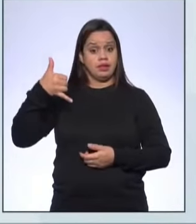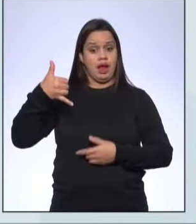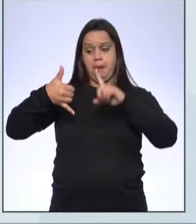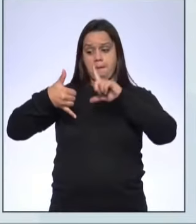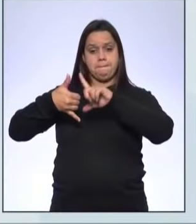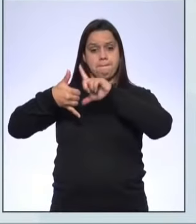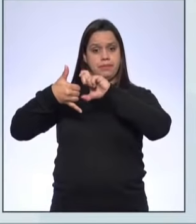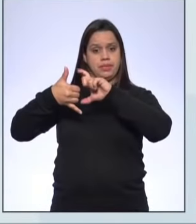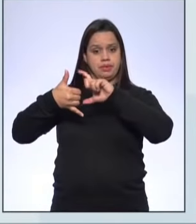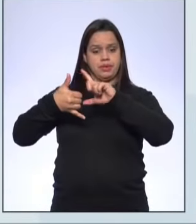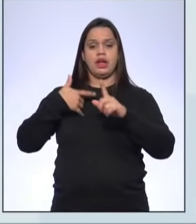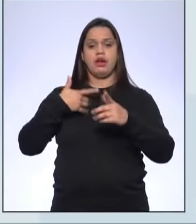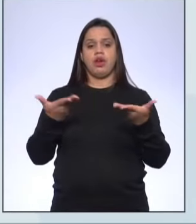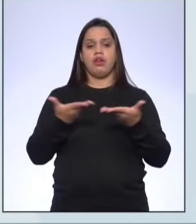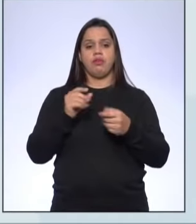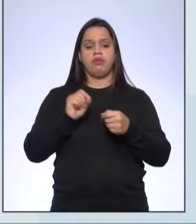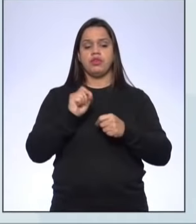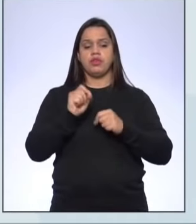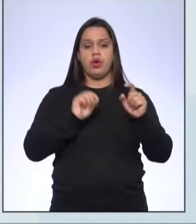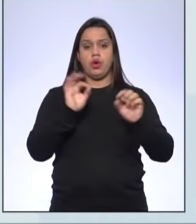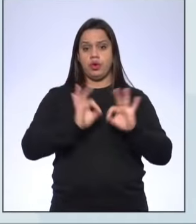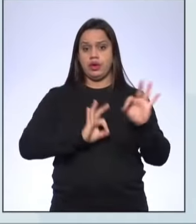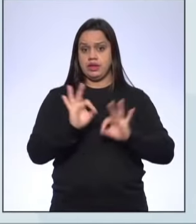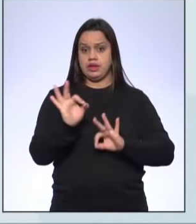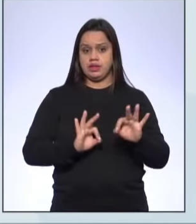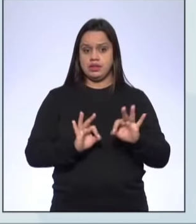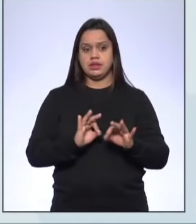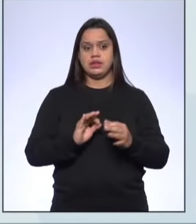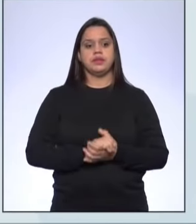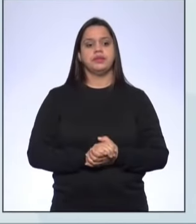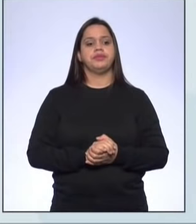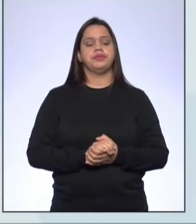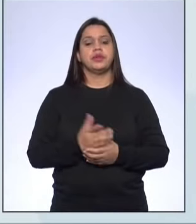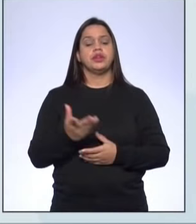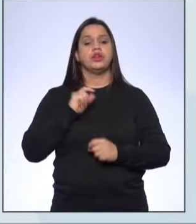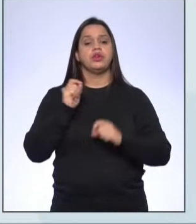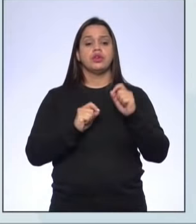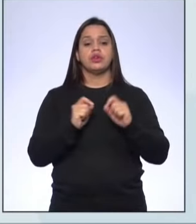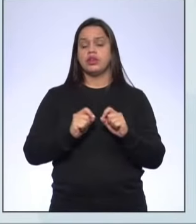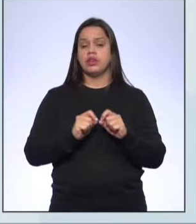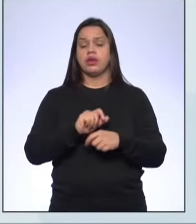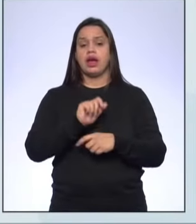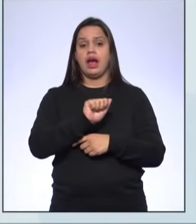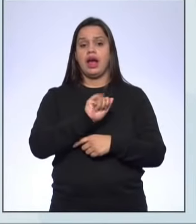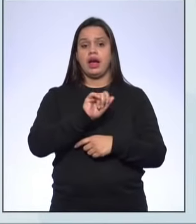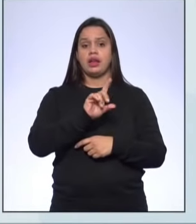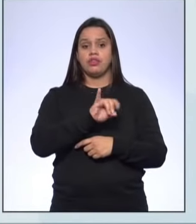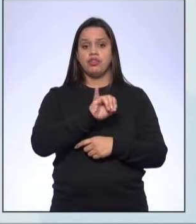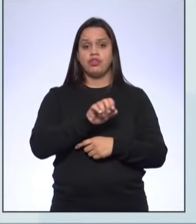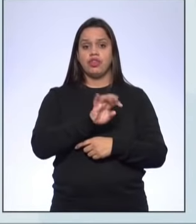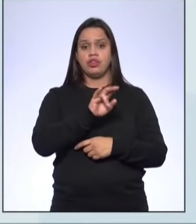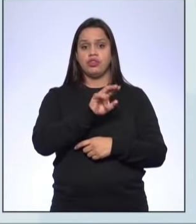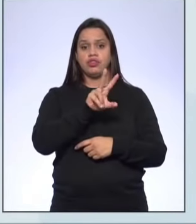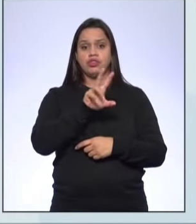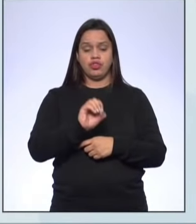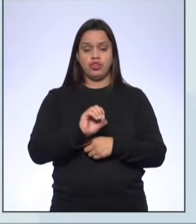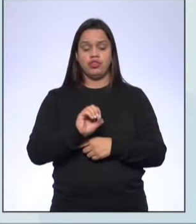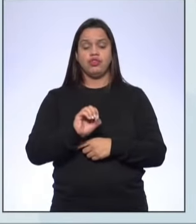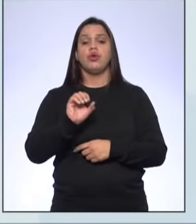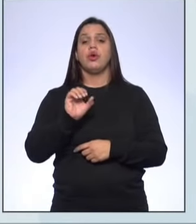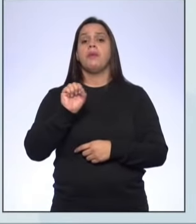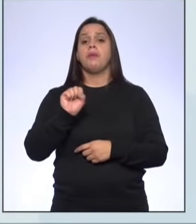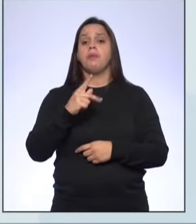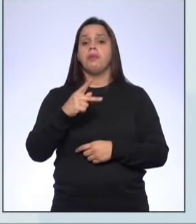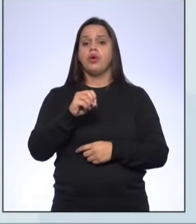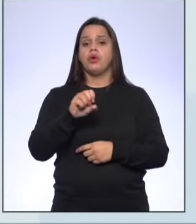e nós vamos organizar aquilo é capitalista é uma possa se adjetivo adjetivo possessivo ele indica a posse